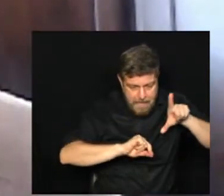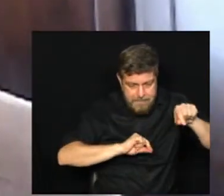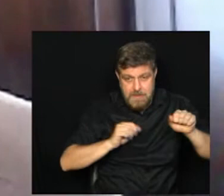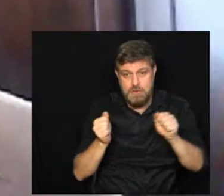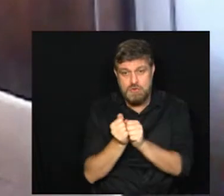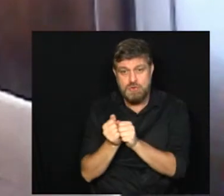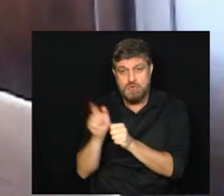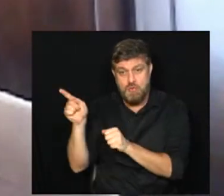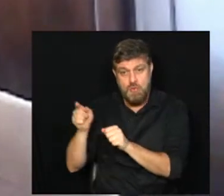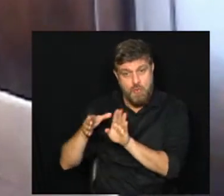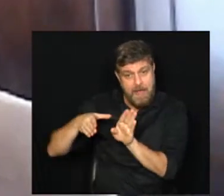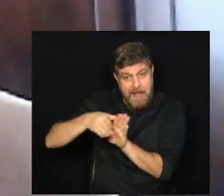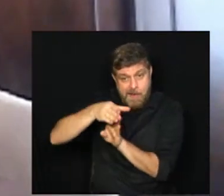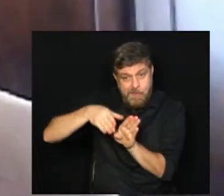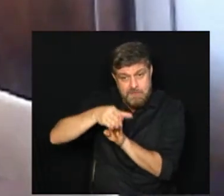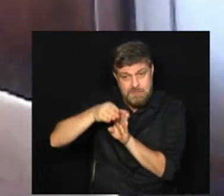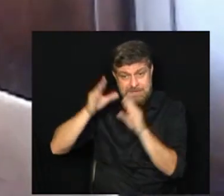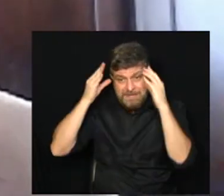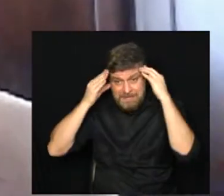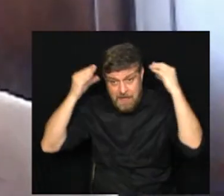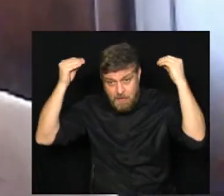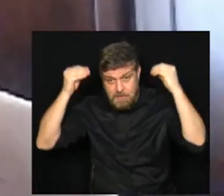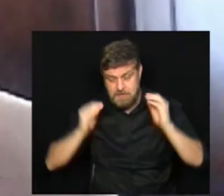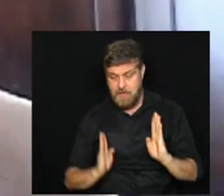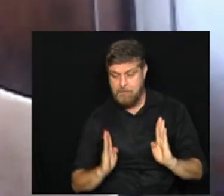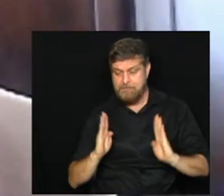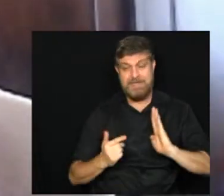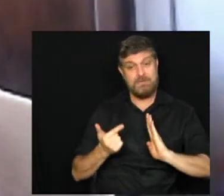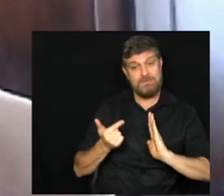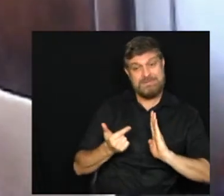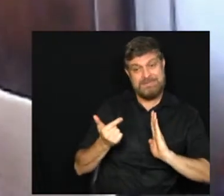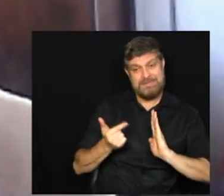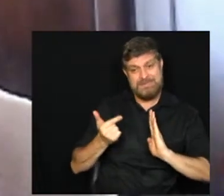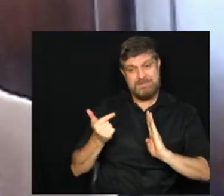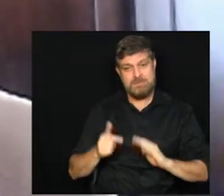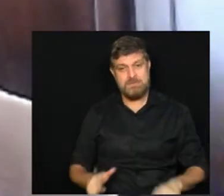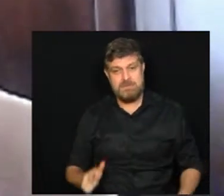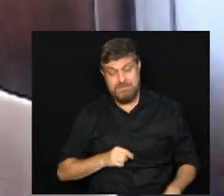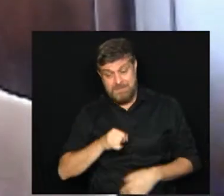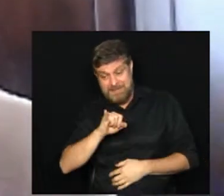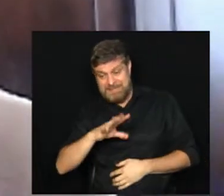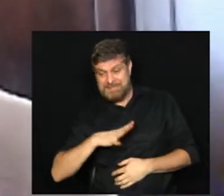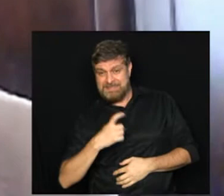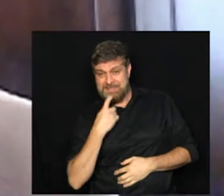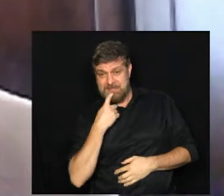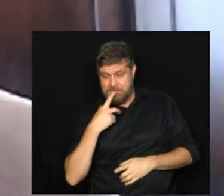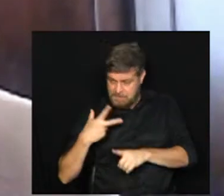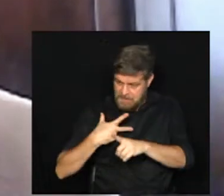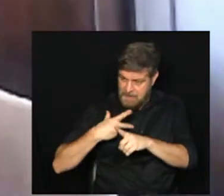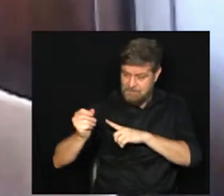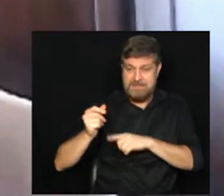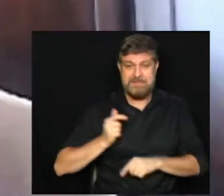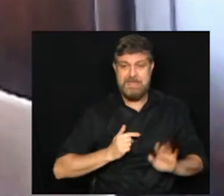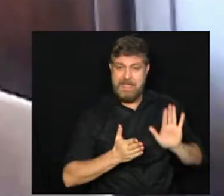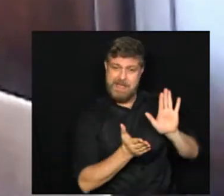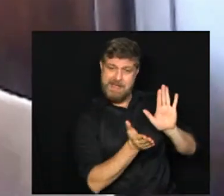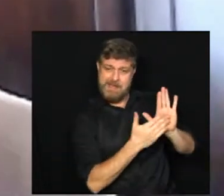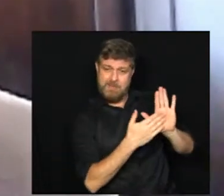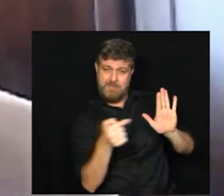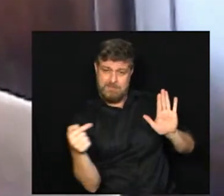da Bloomberg a segunda etapa do processo. E se Campinas for contemplada como uma